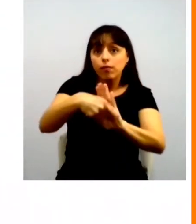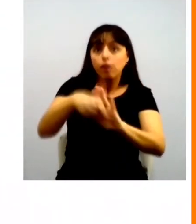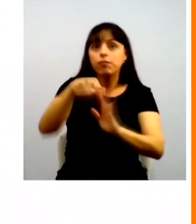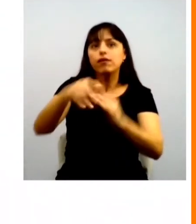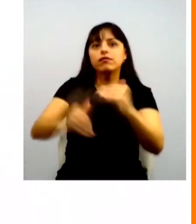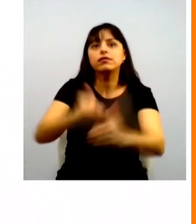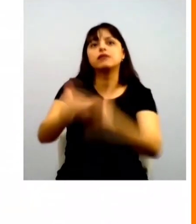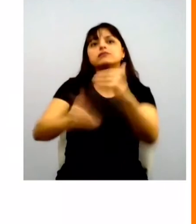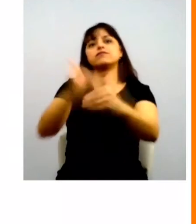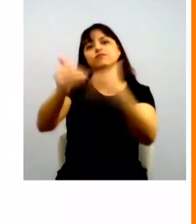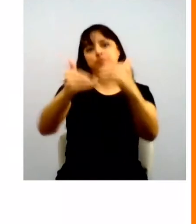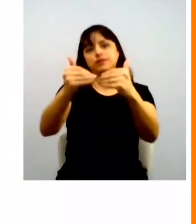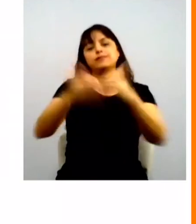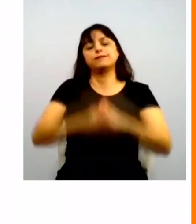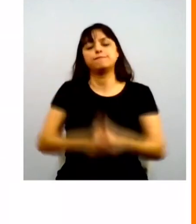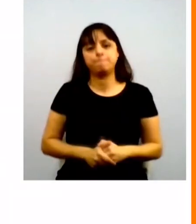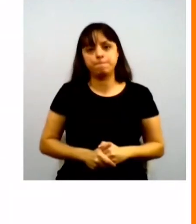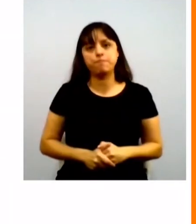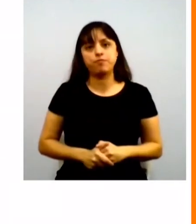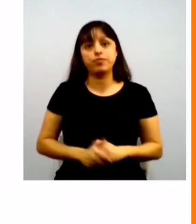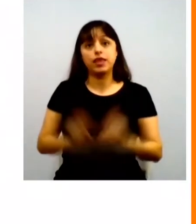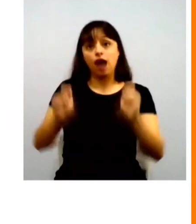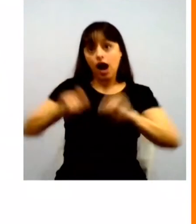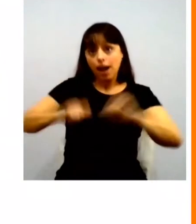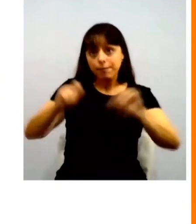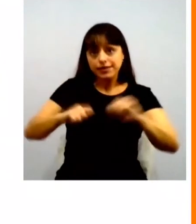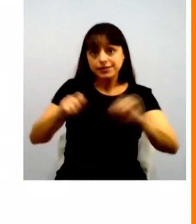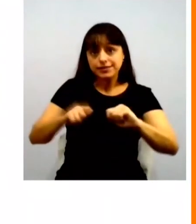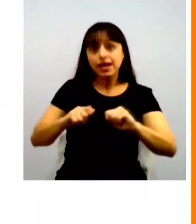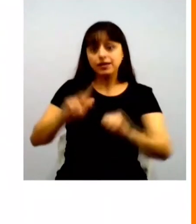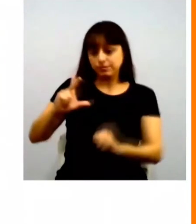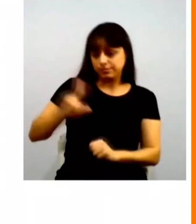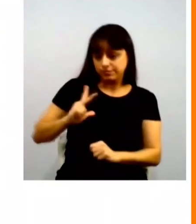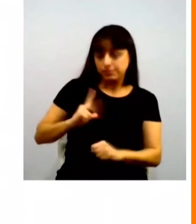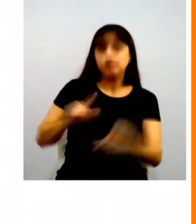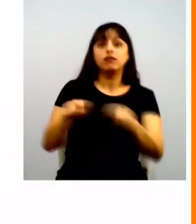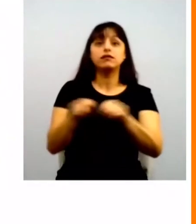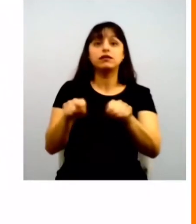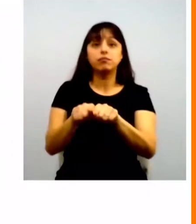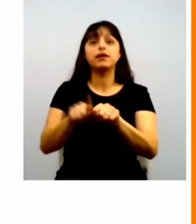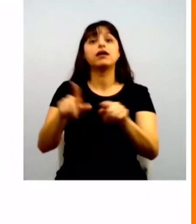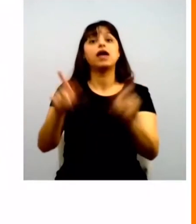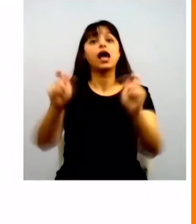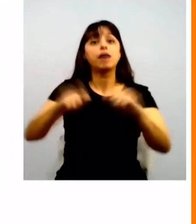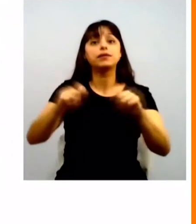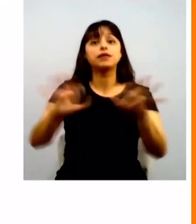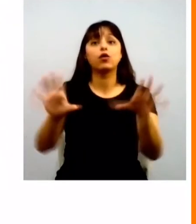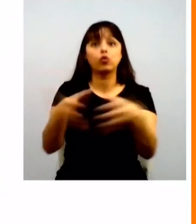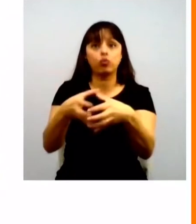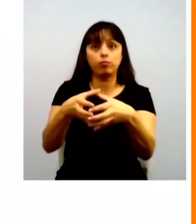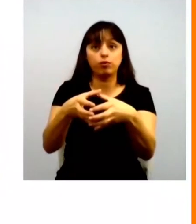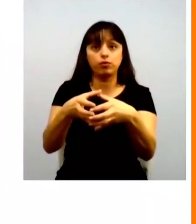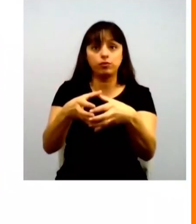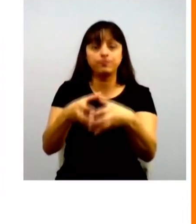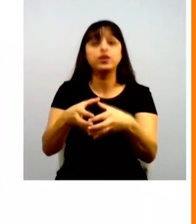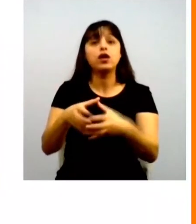capacidades, a generação de capacidades, como disse Amartya Sen, é a base e o fundamento